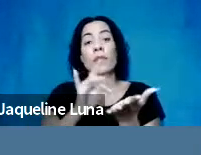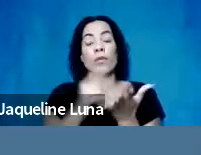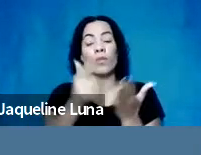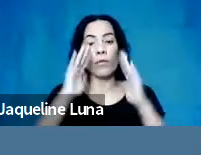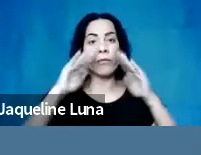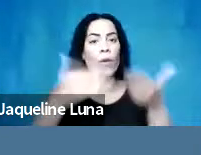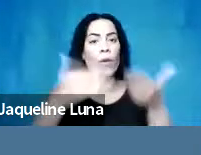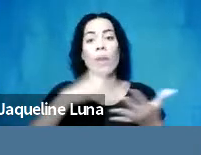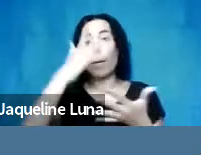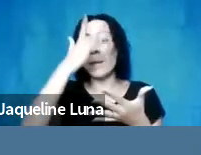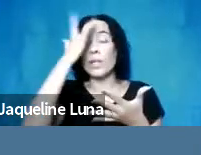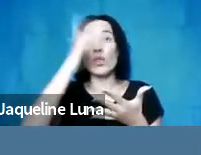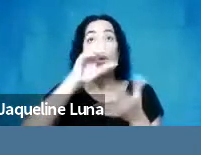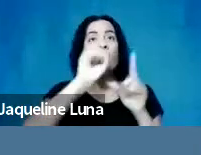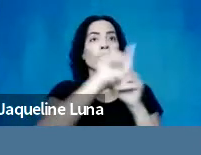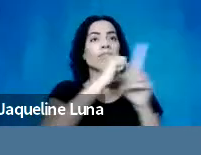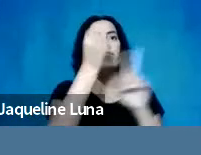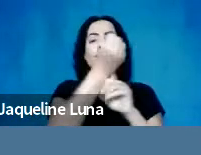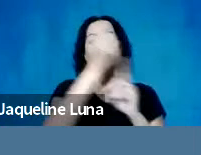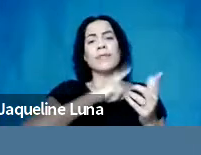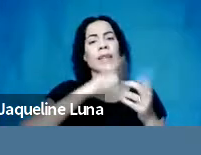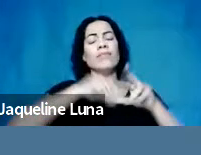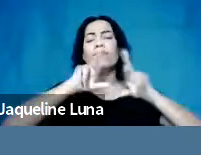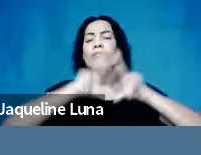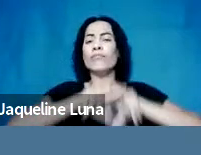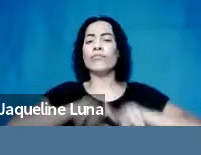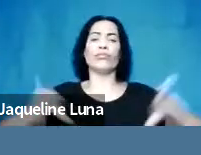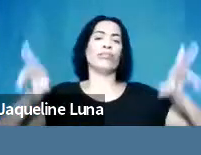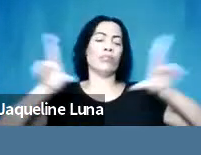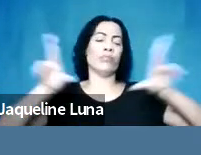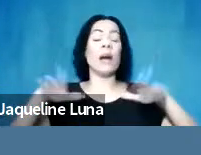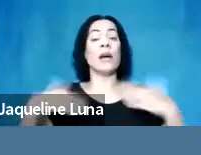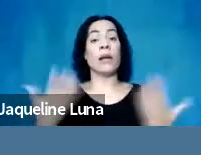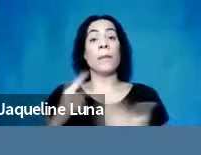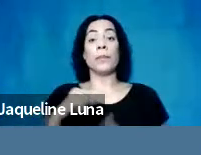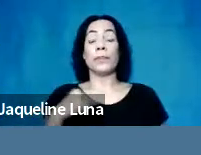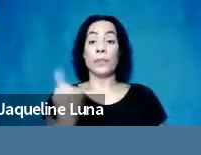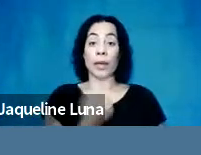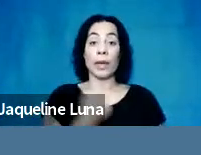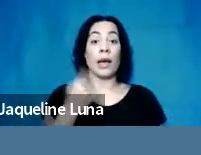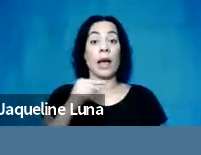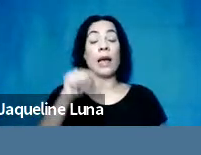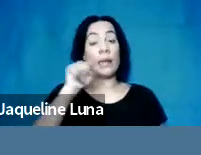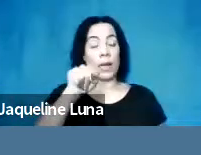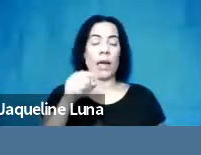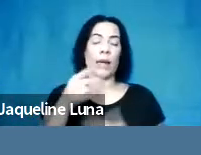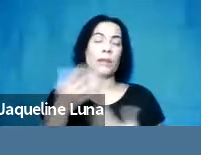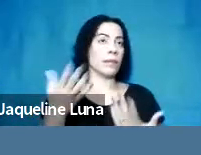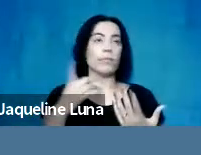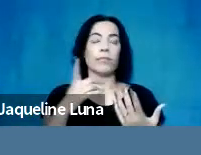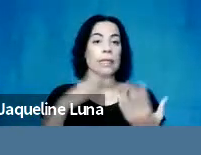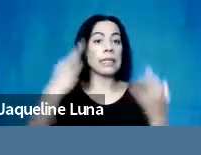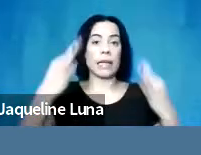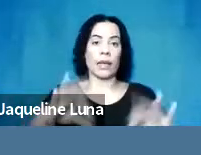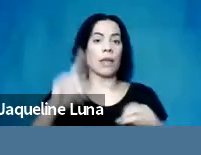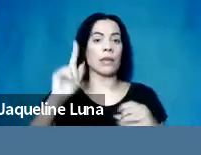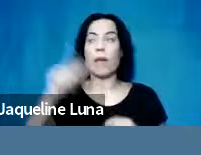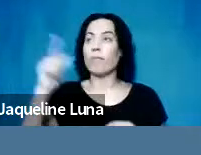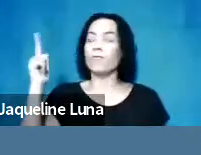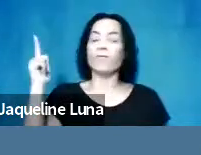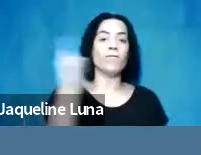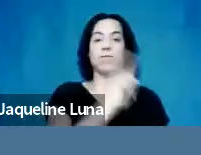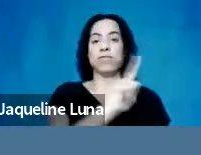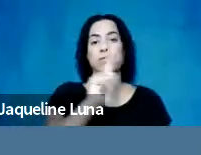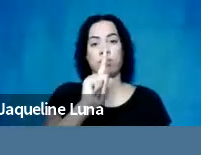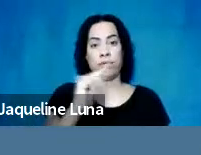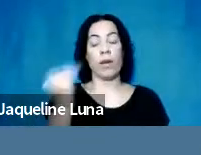todos os segmentos da sociedade e a gente... E essa certamente foi uma vitória, uma